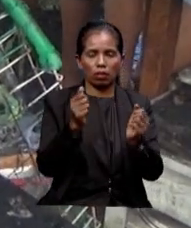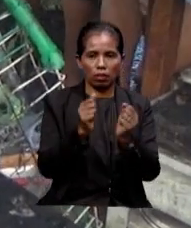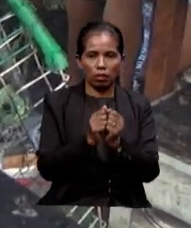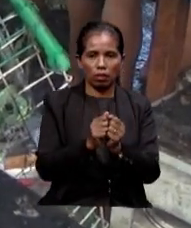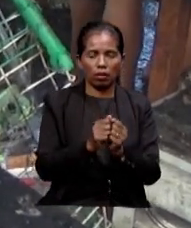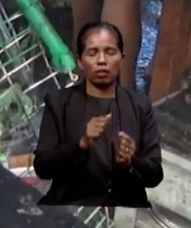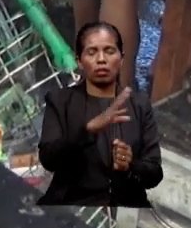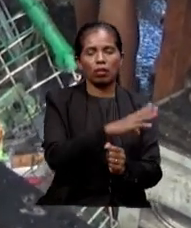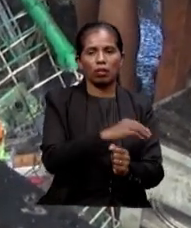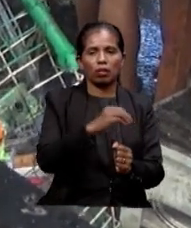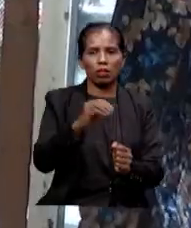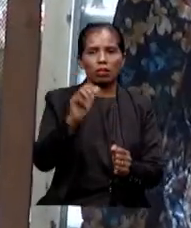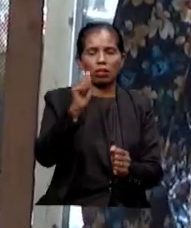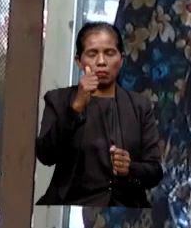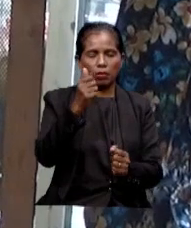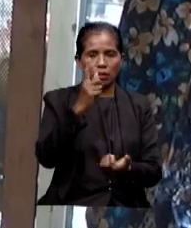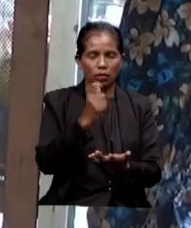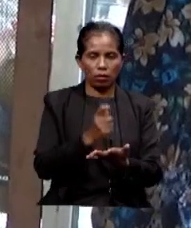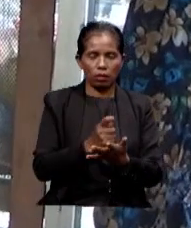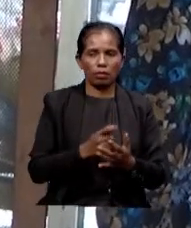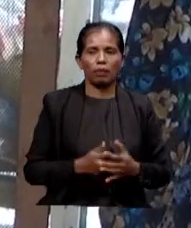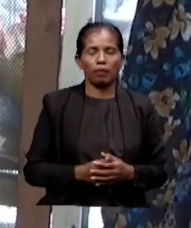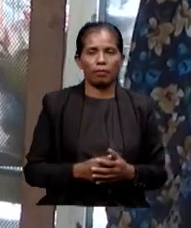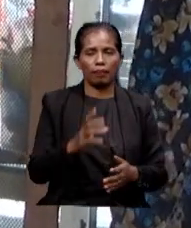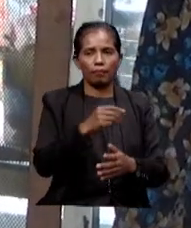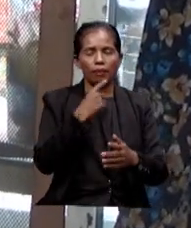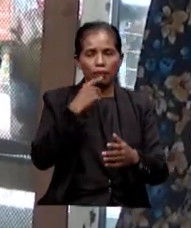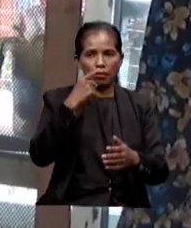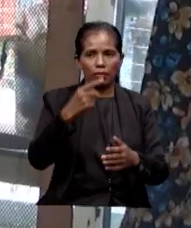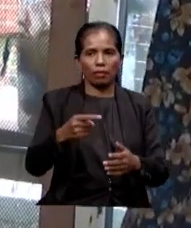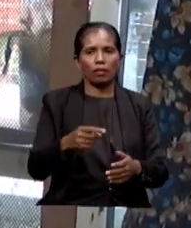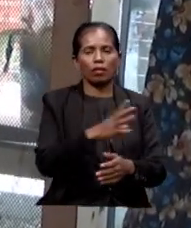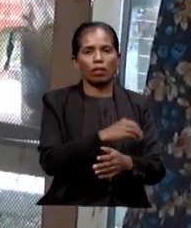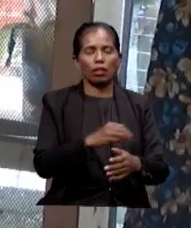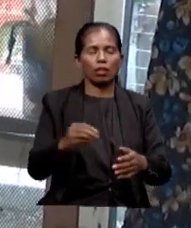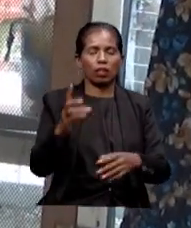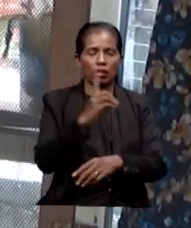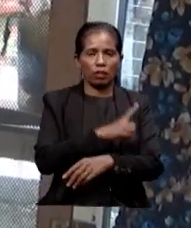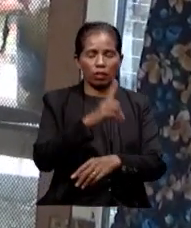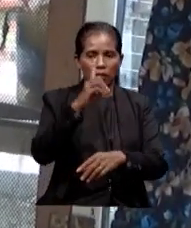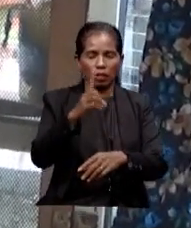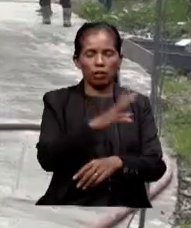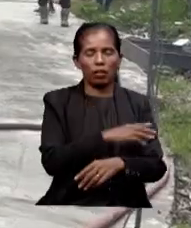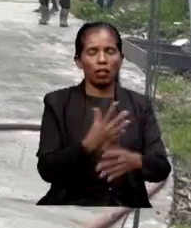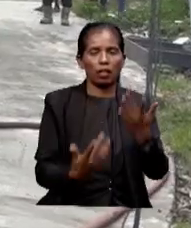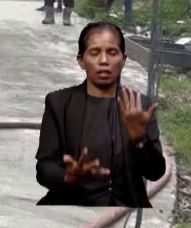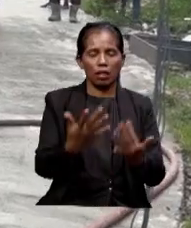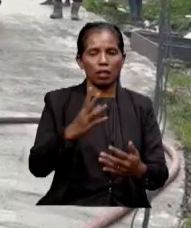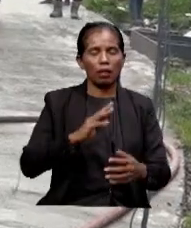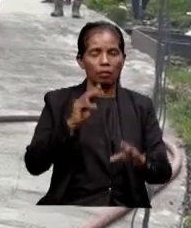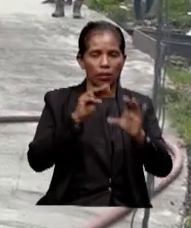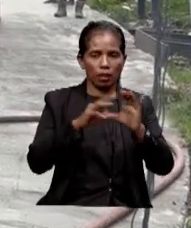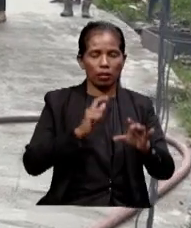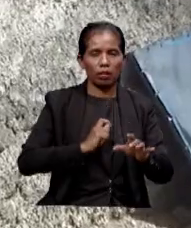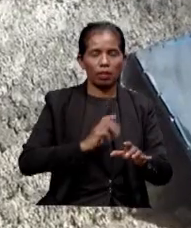menos dólar americano rehum sanulum. Incêndio ia bari pitene acontece, liudet loron ida, hafuin acontece incêndio ia mercado tabesi,